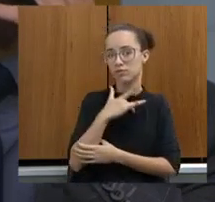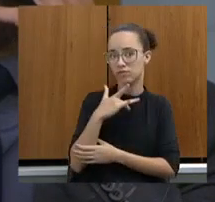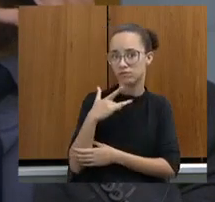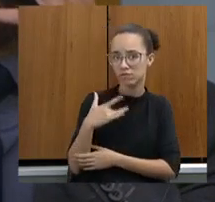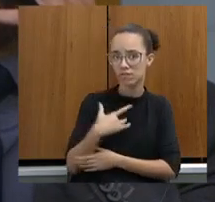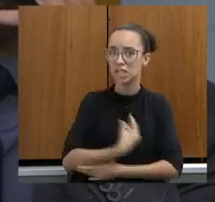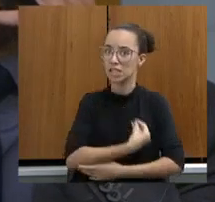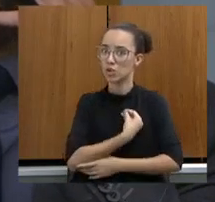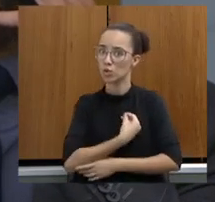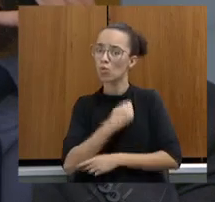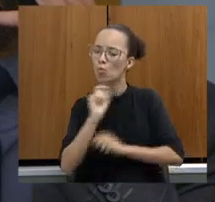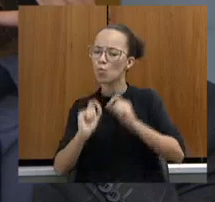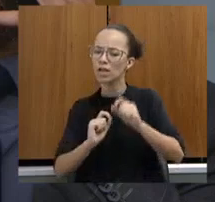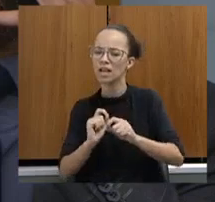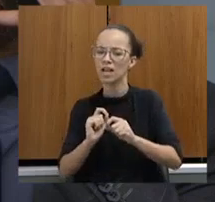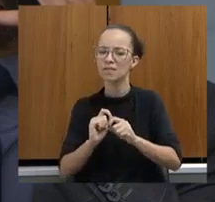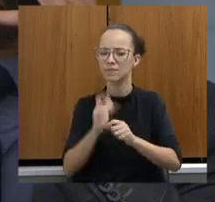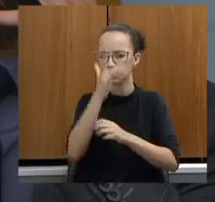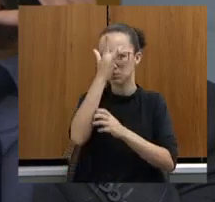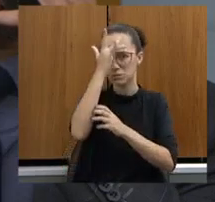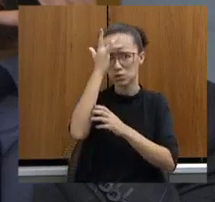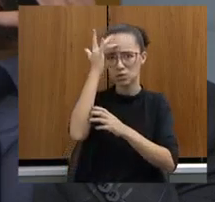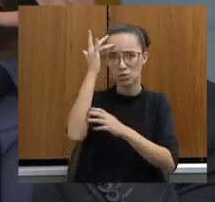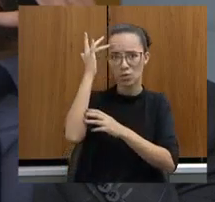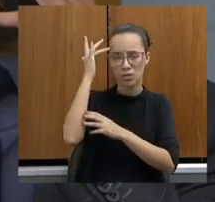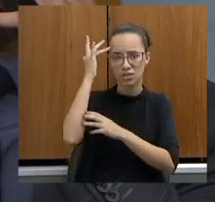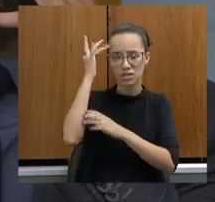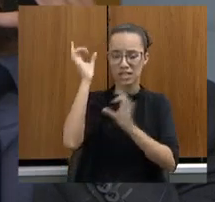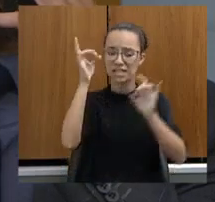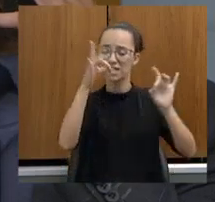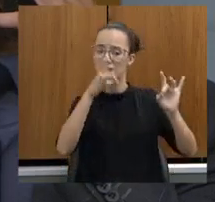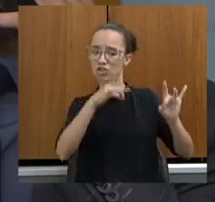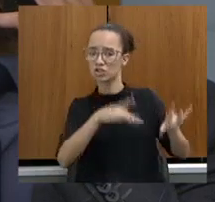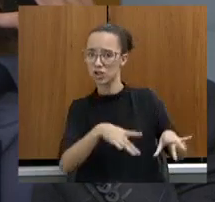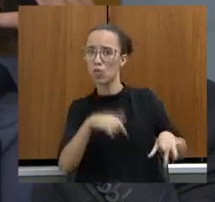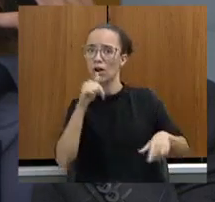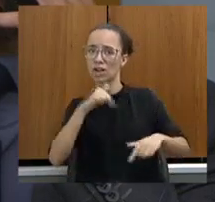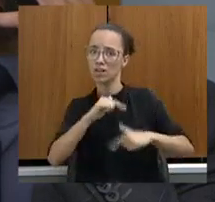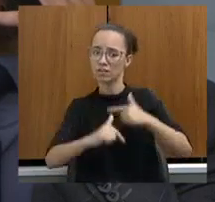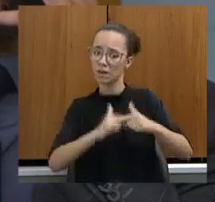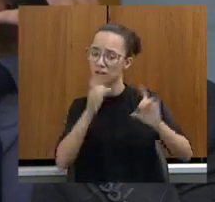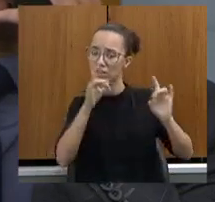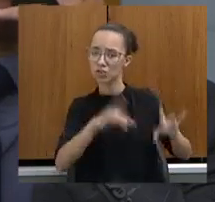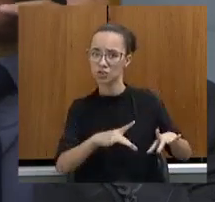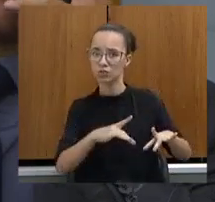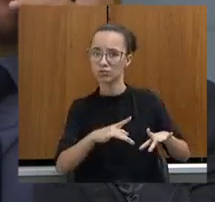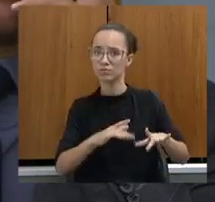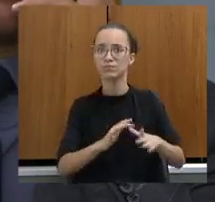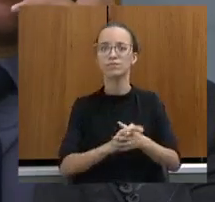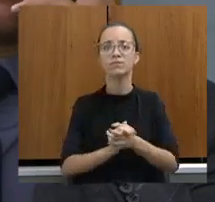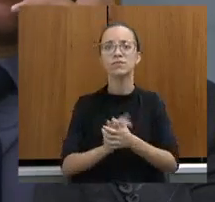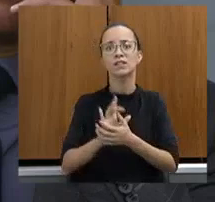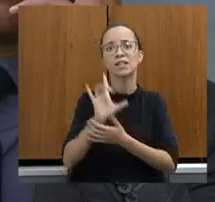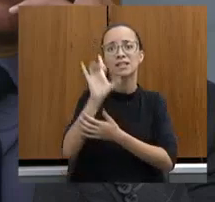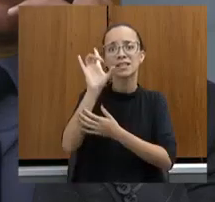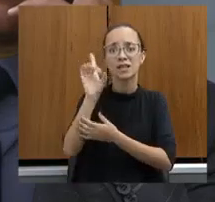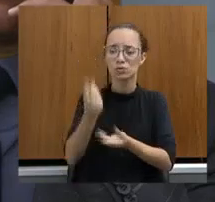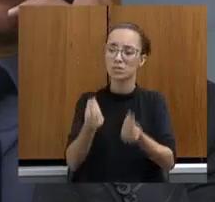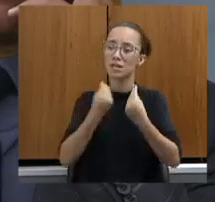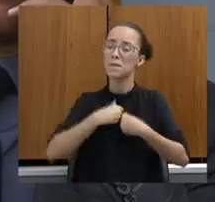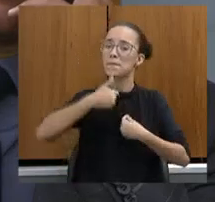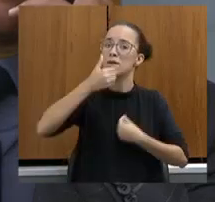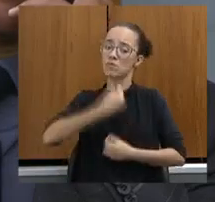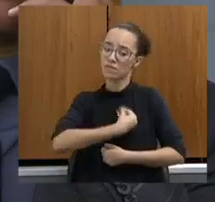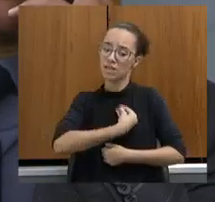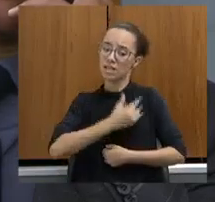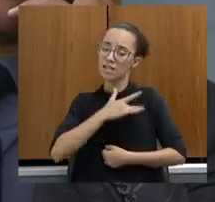Nós lembramos daqueles que nos deixaram muitas das vezes no meio do mandato já não estão mais conosco aqui e que Deus lhe dê primeiro vida